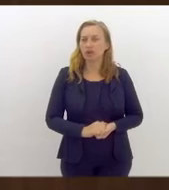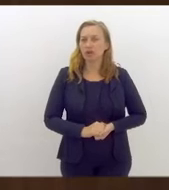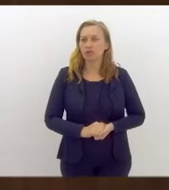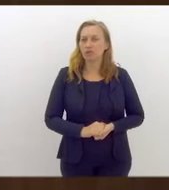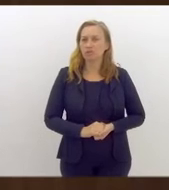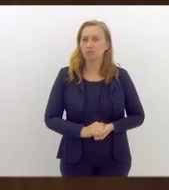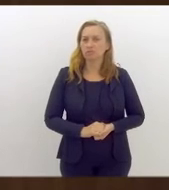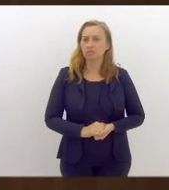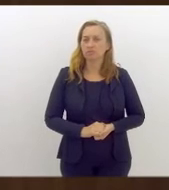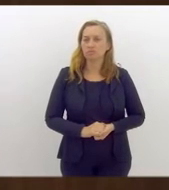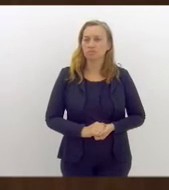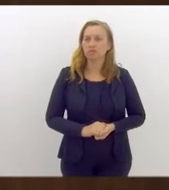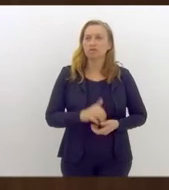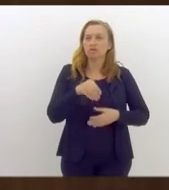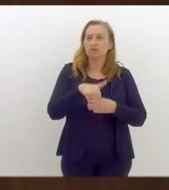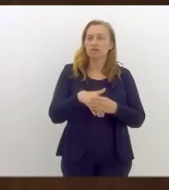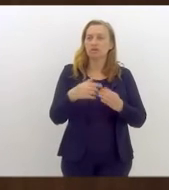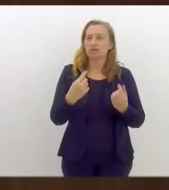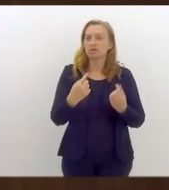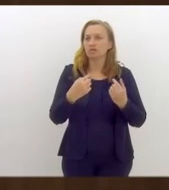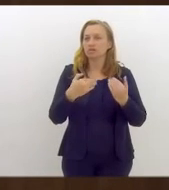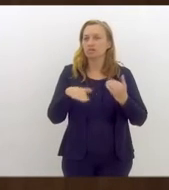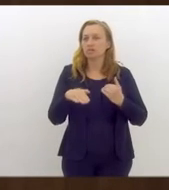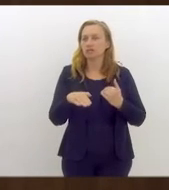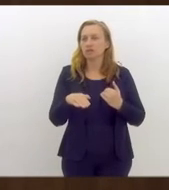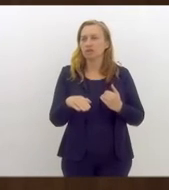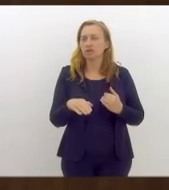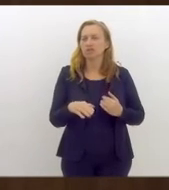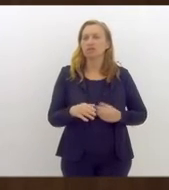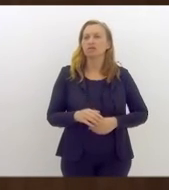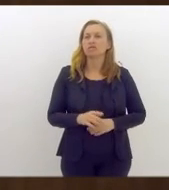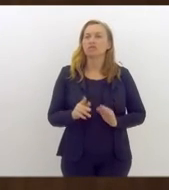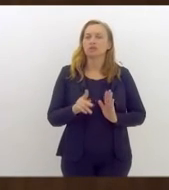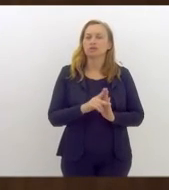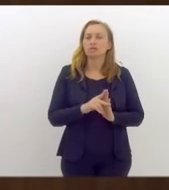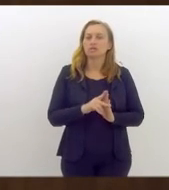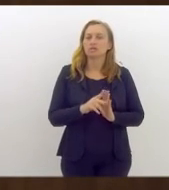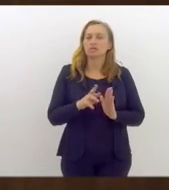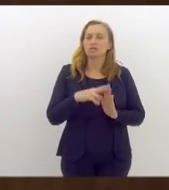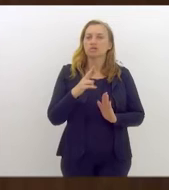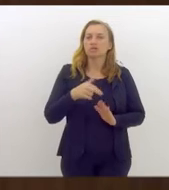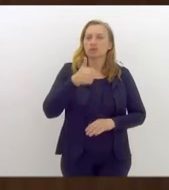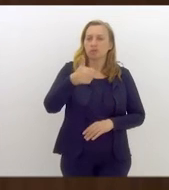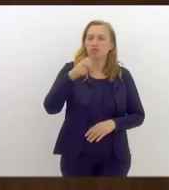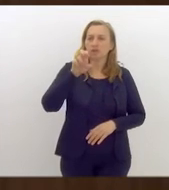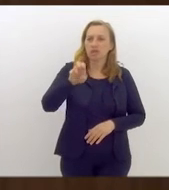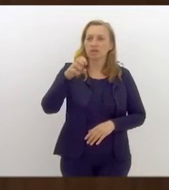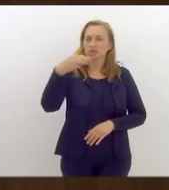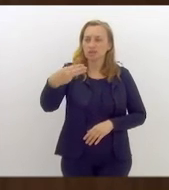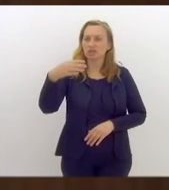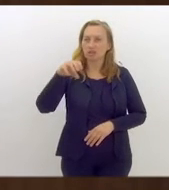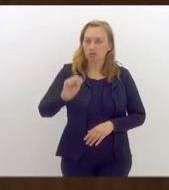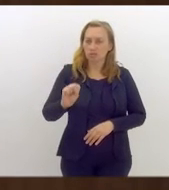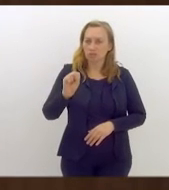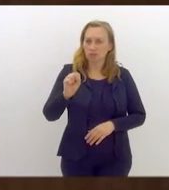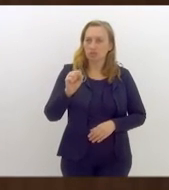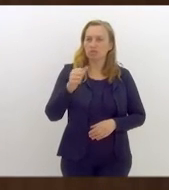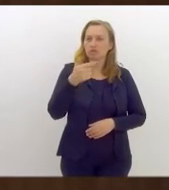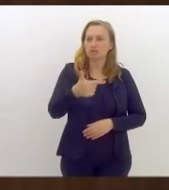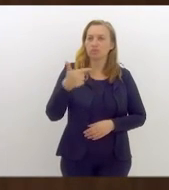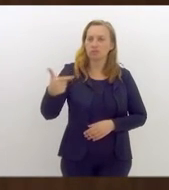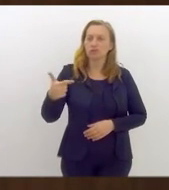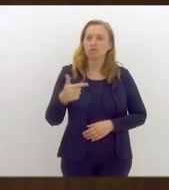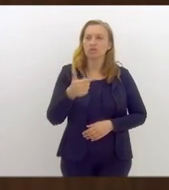Votos contrários, então, aos seguintes projetos. Projeto de resolução 1538 de